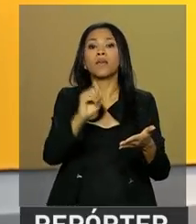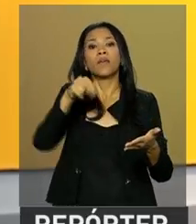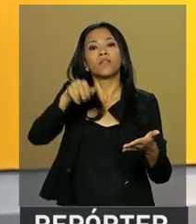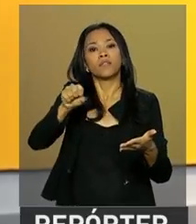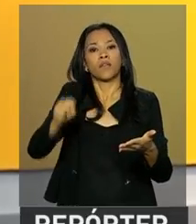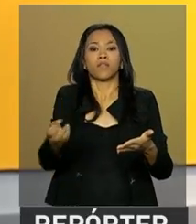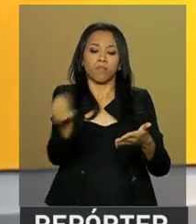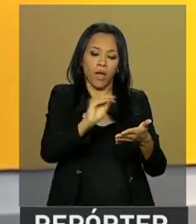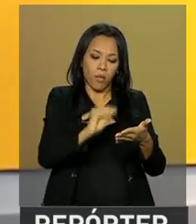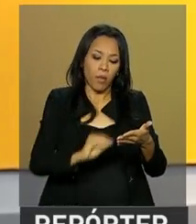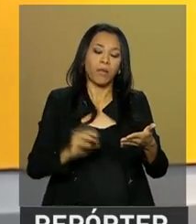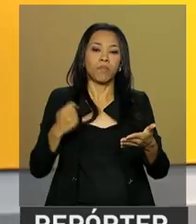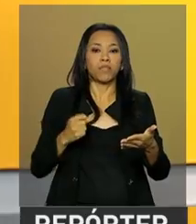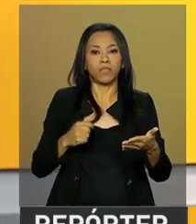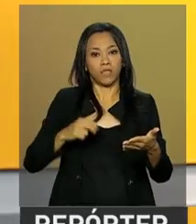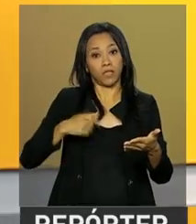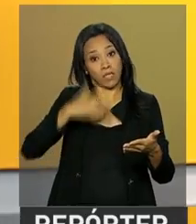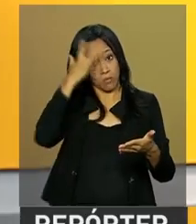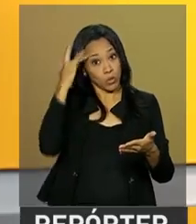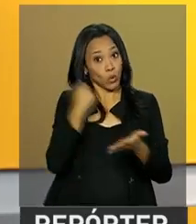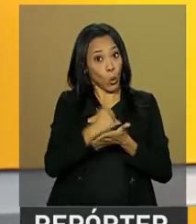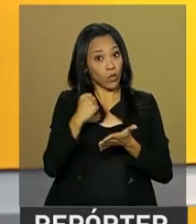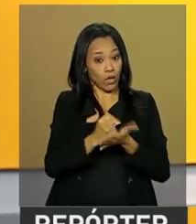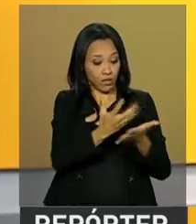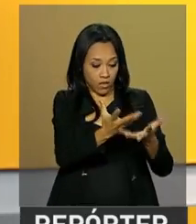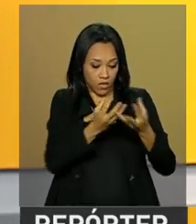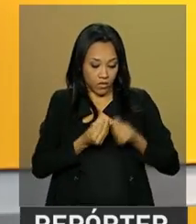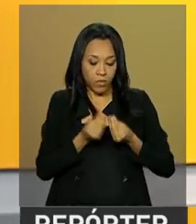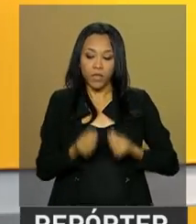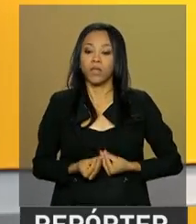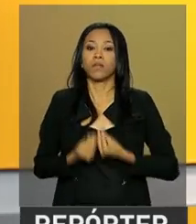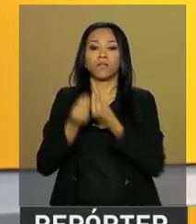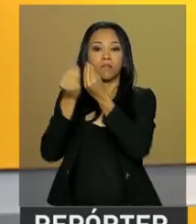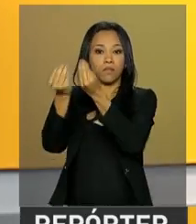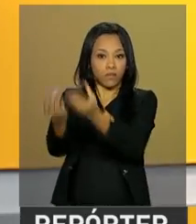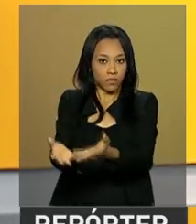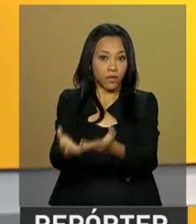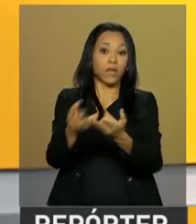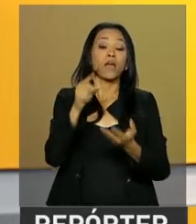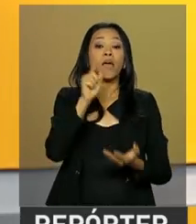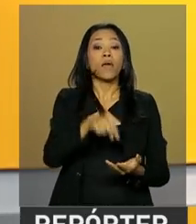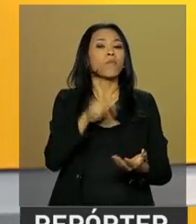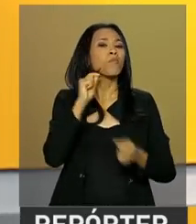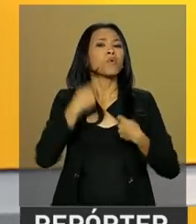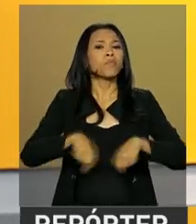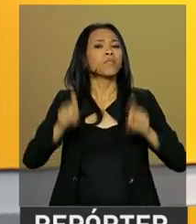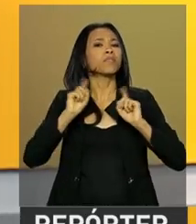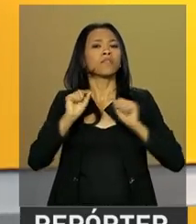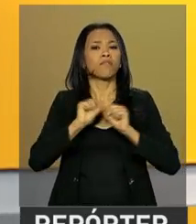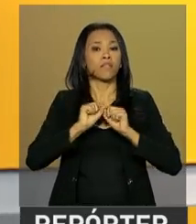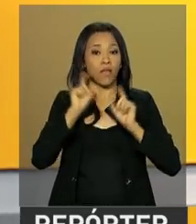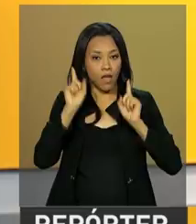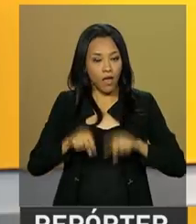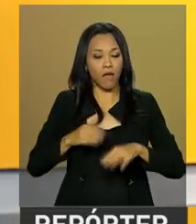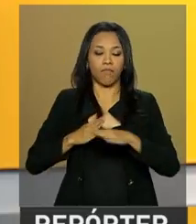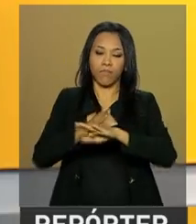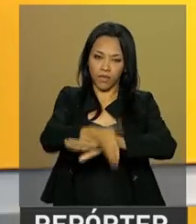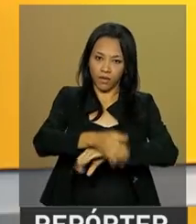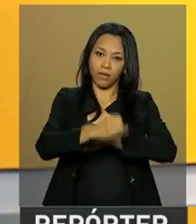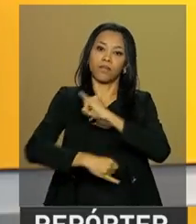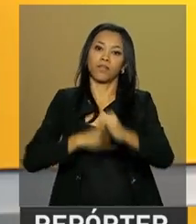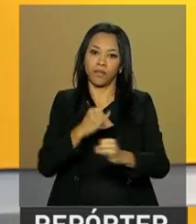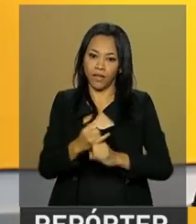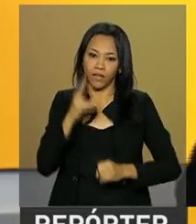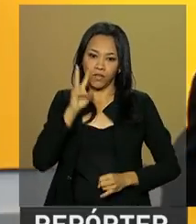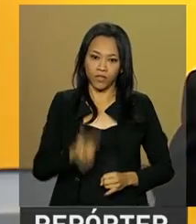ser recolhidas pelos empregadores domésticos. Para a emissão da guia unificada, é preciso acessar a página do E-Social na